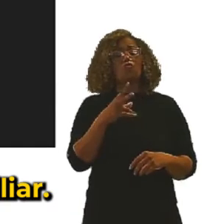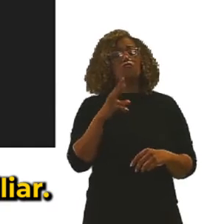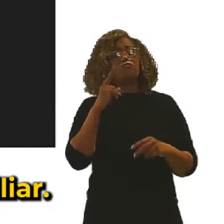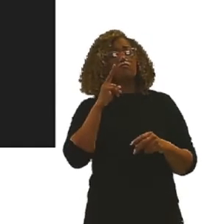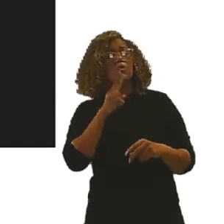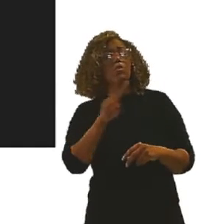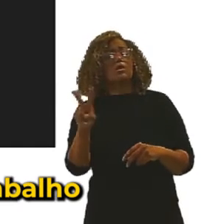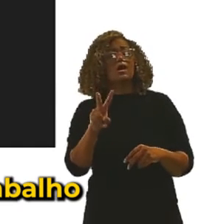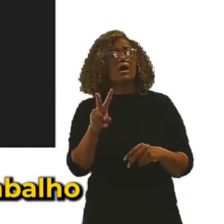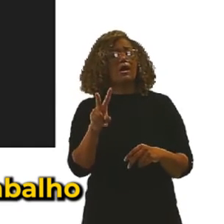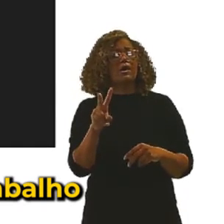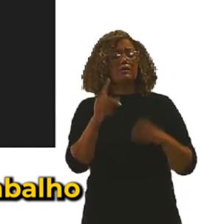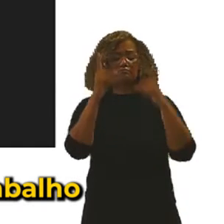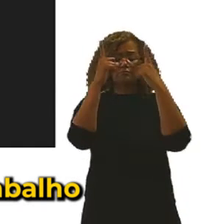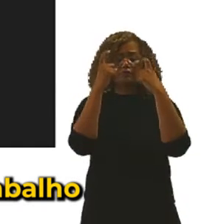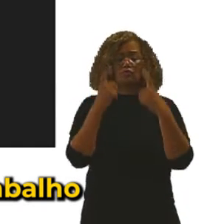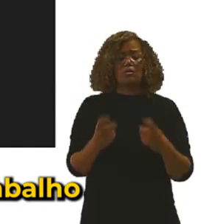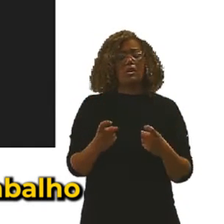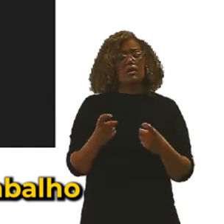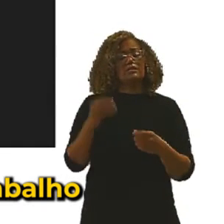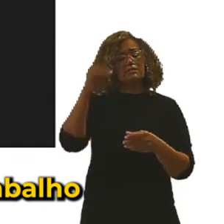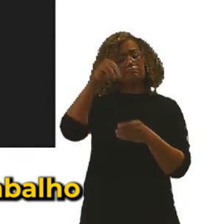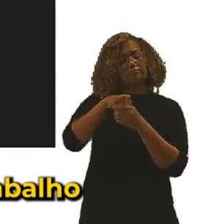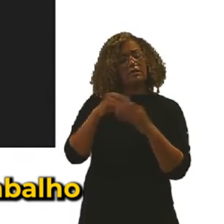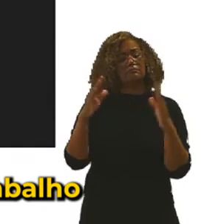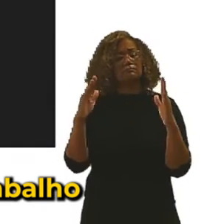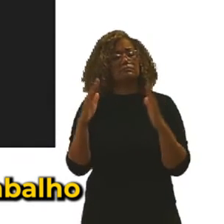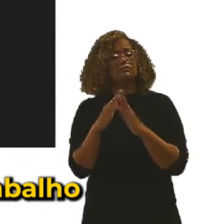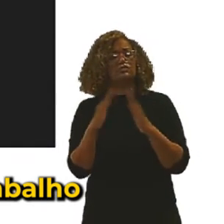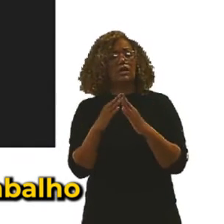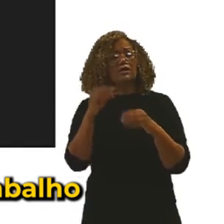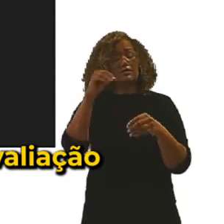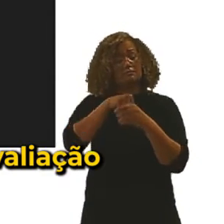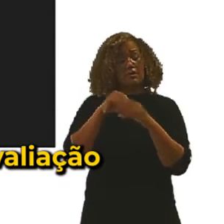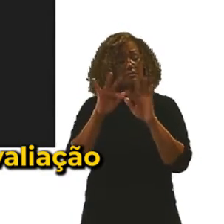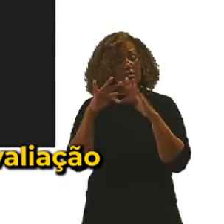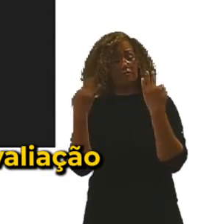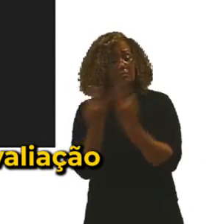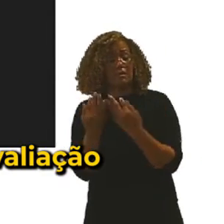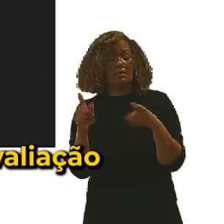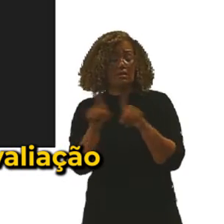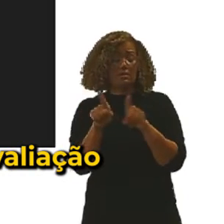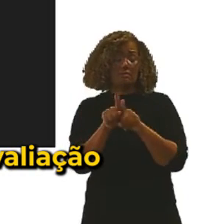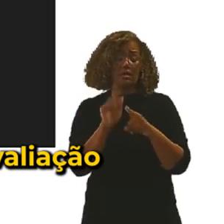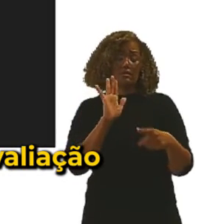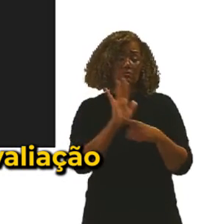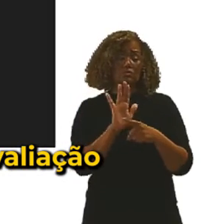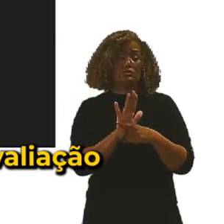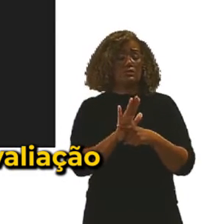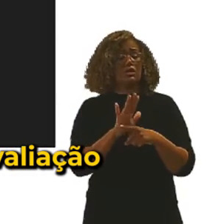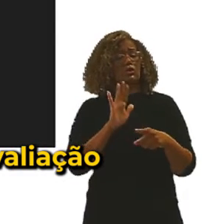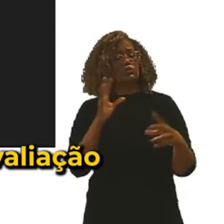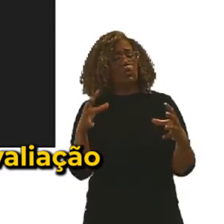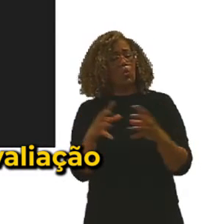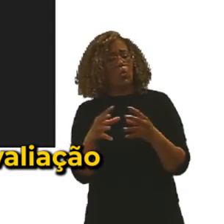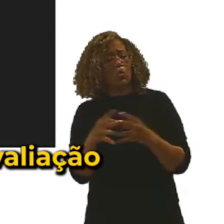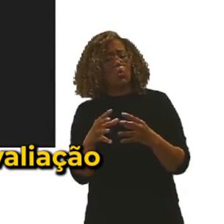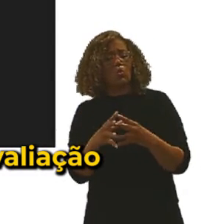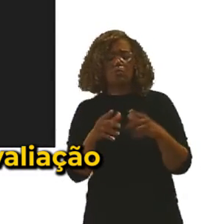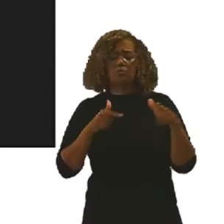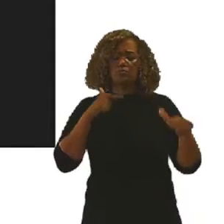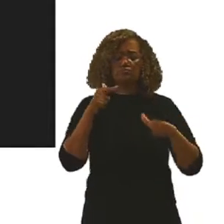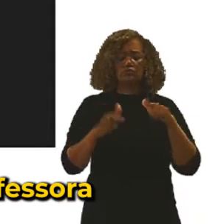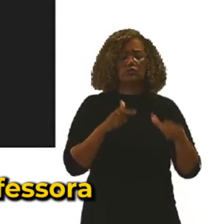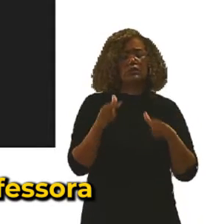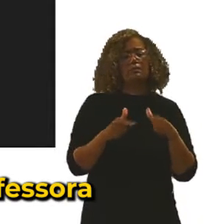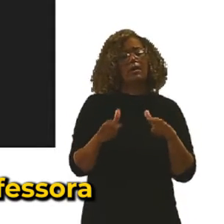doméstica familiar. Né? Nós, inclusive, integramos um grupo de trabalho do Conselho Nacional de Justiça para a criação do Formulário Nacional de Avaliação de